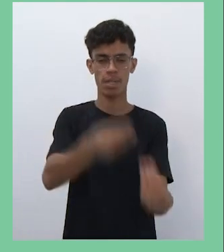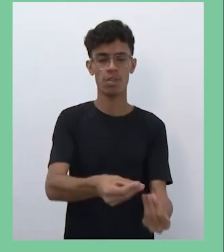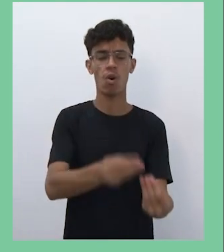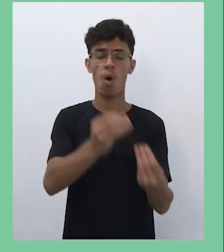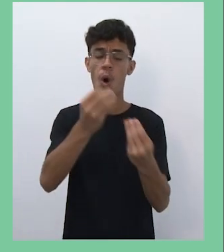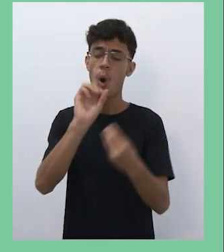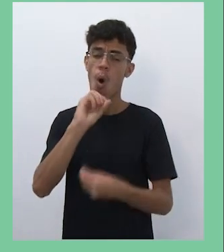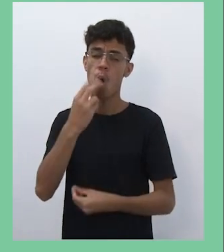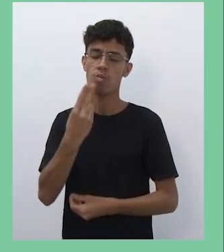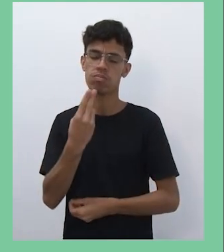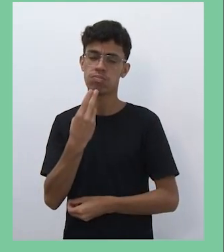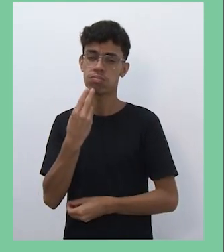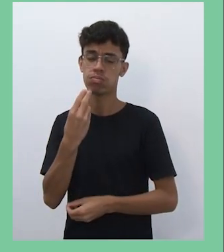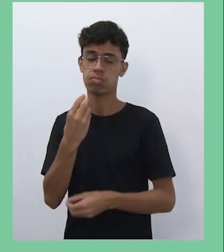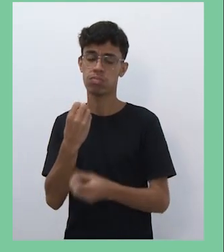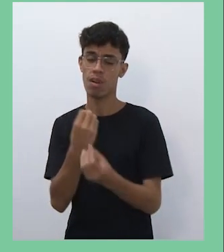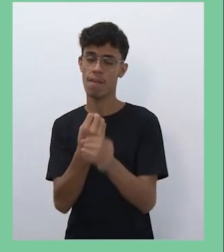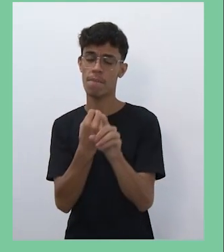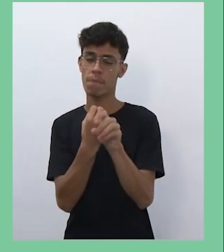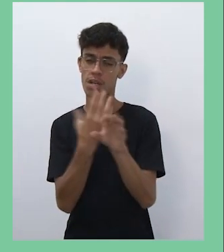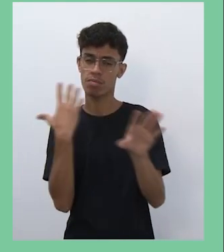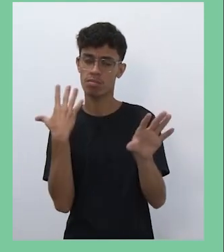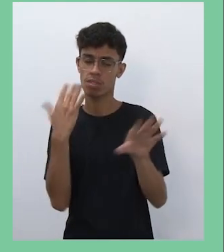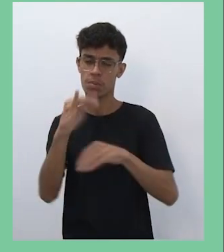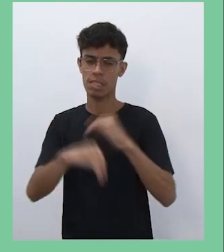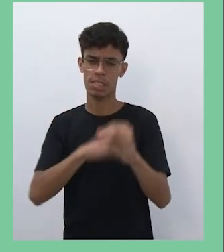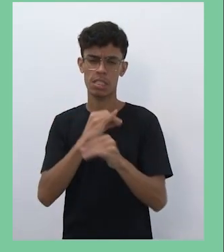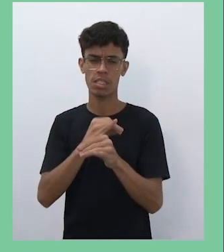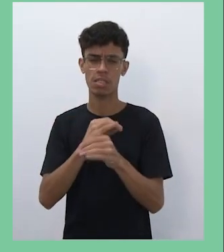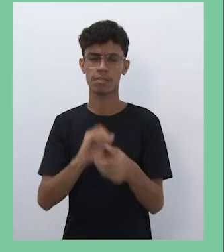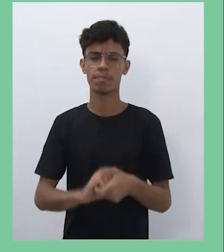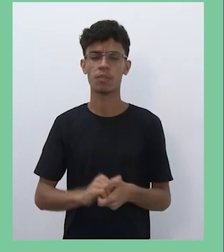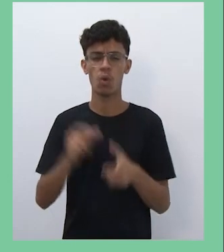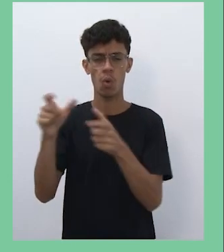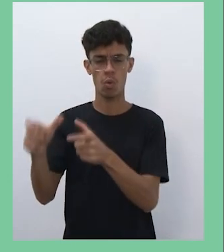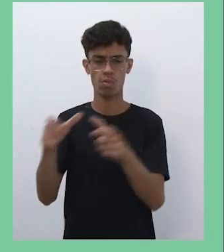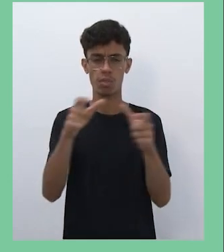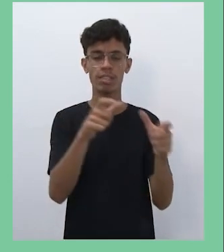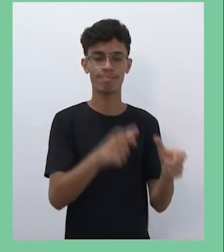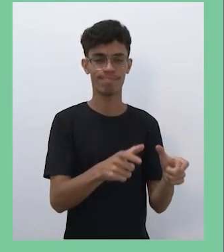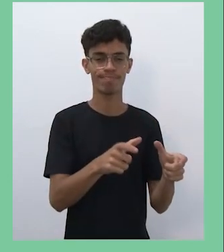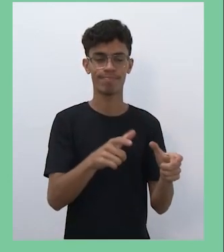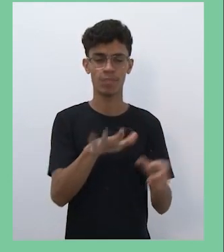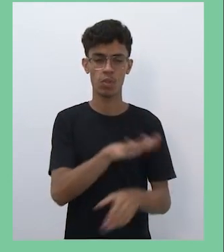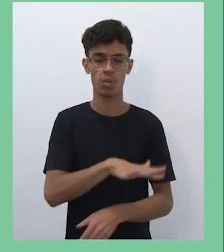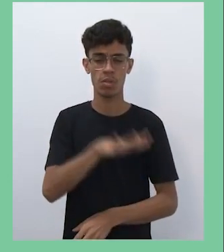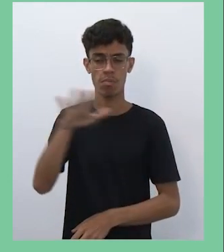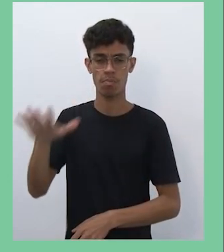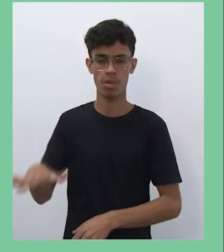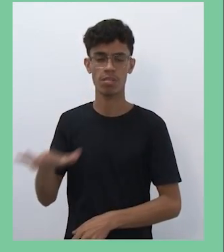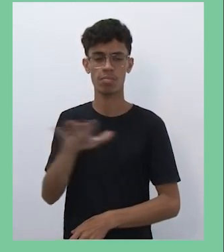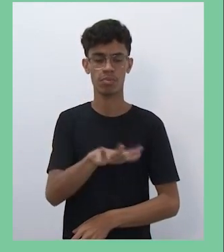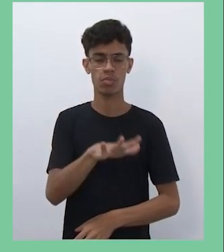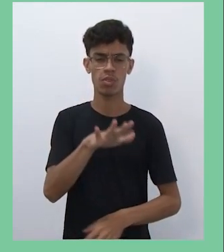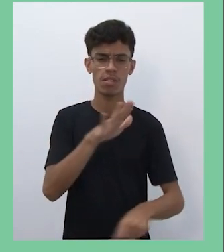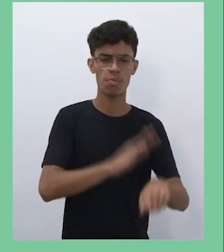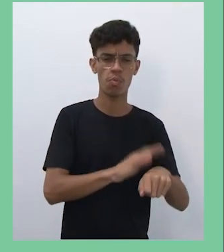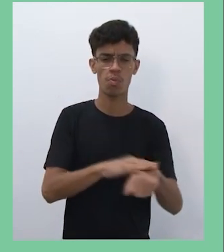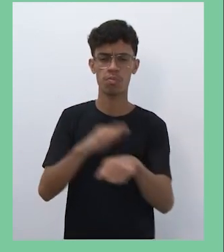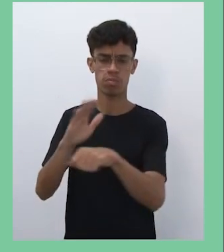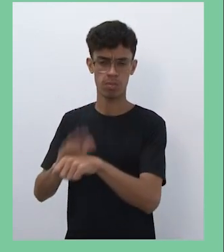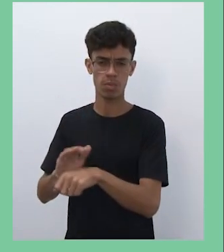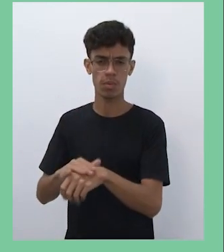ou indireta pelo projeto. Também deve conter a localização geográfica, descreve onde será desenvolvido o projeto